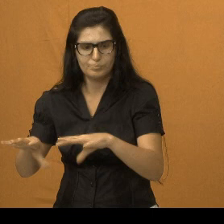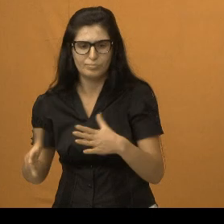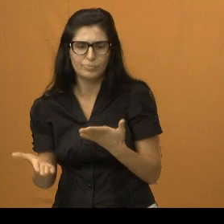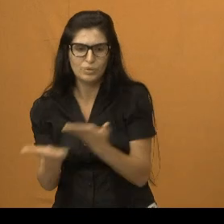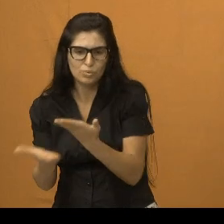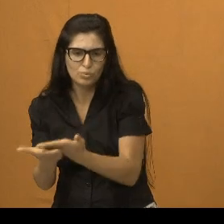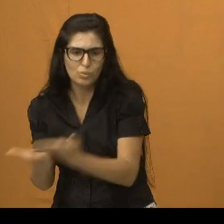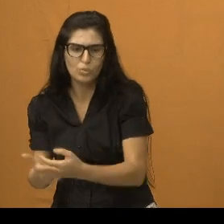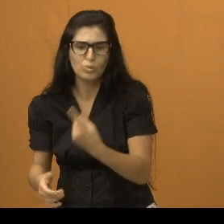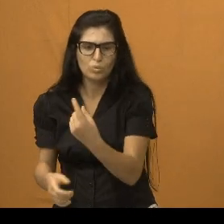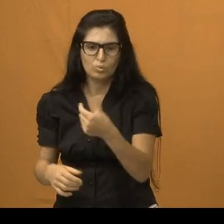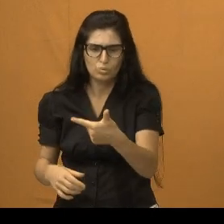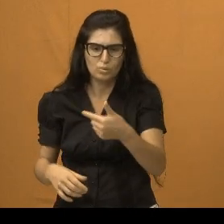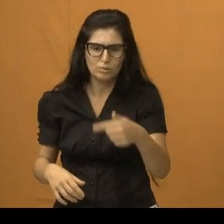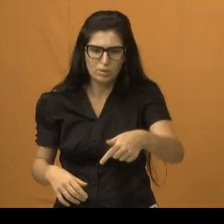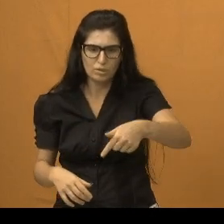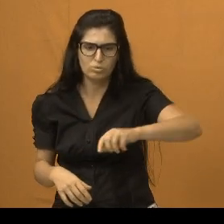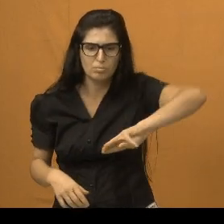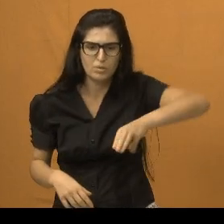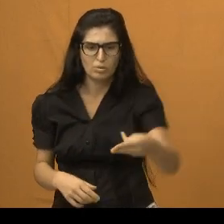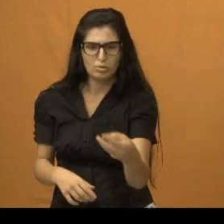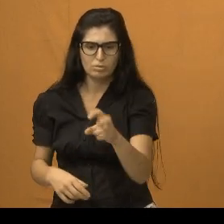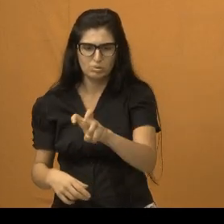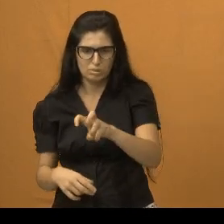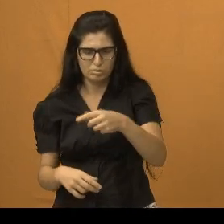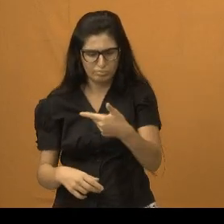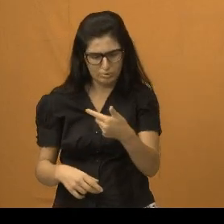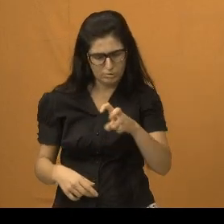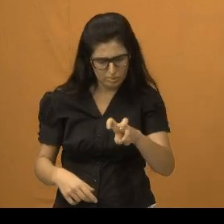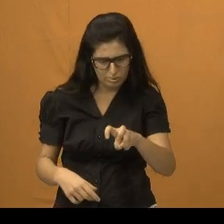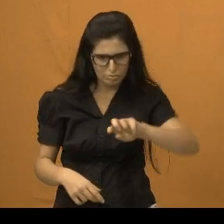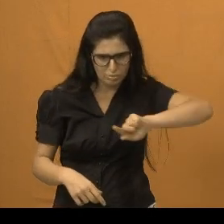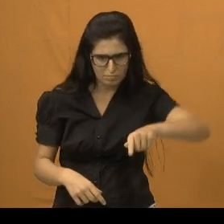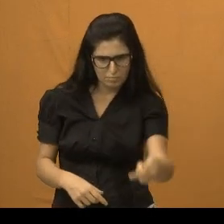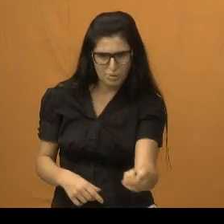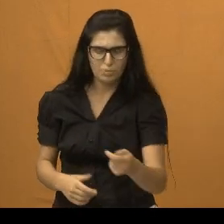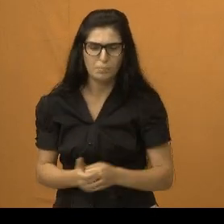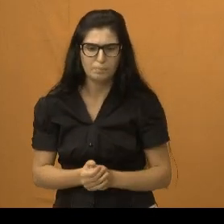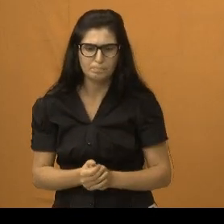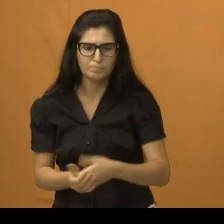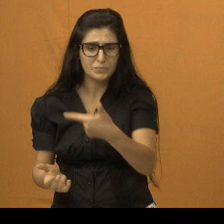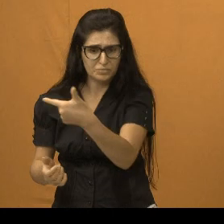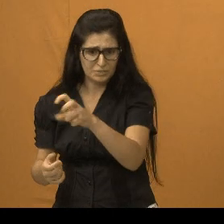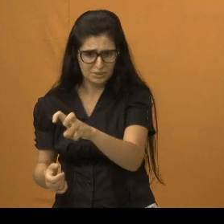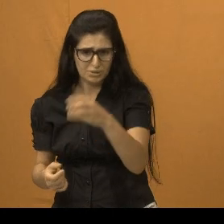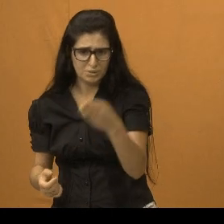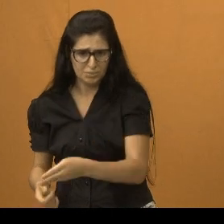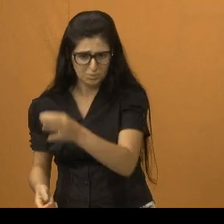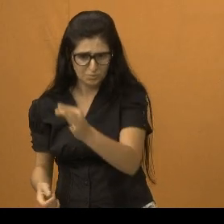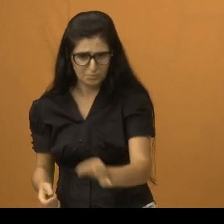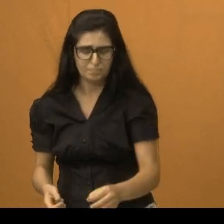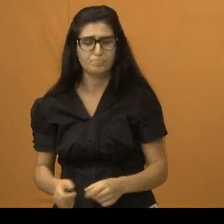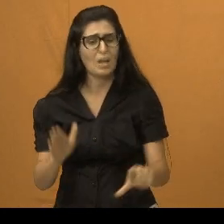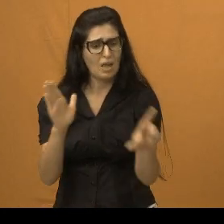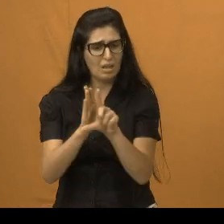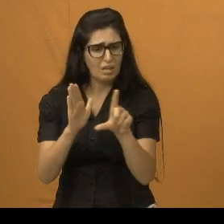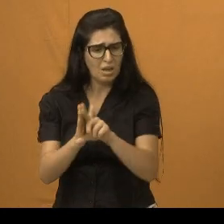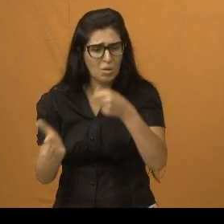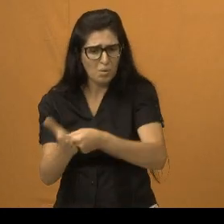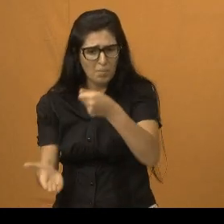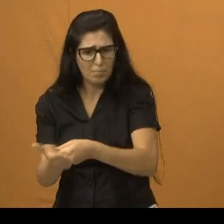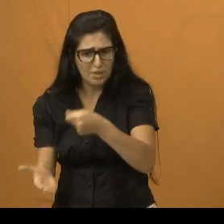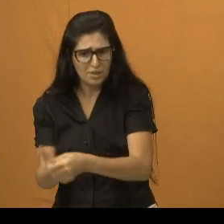valor, da qual a gente tem a aplicação obrigatória que exerce a legislação, que